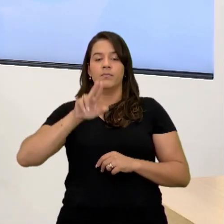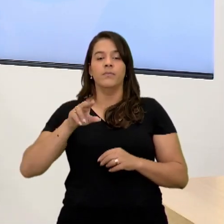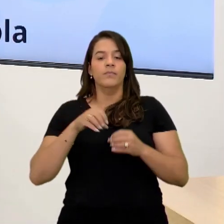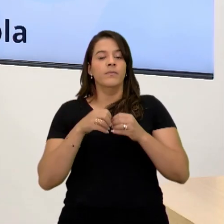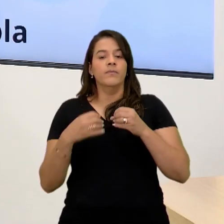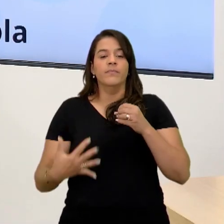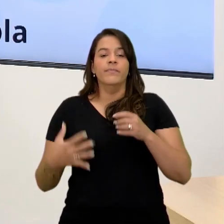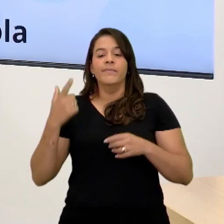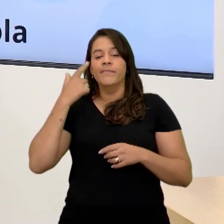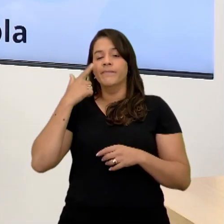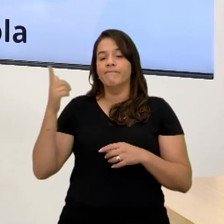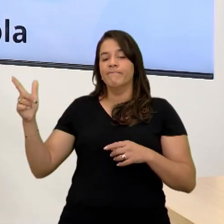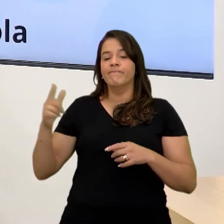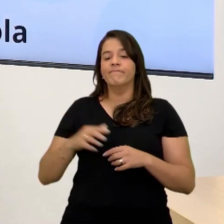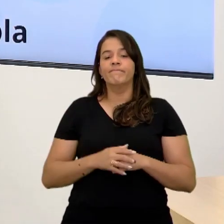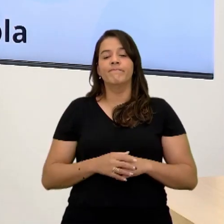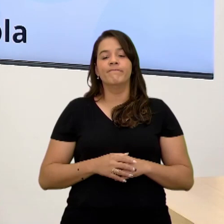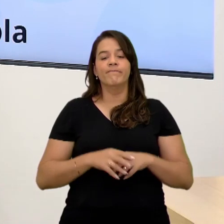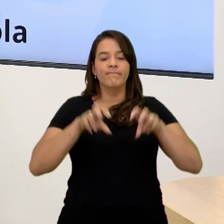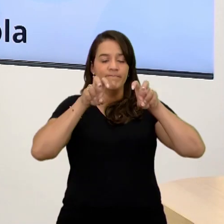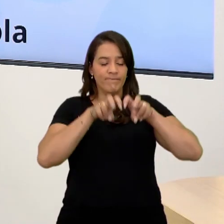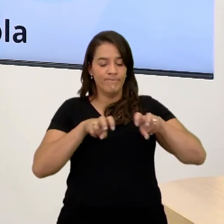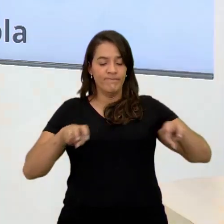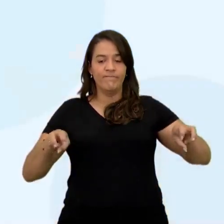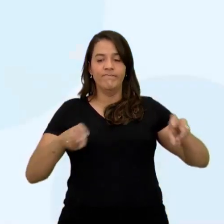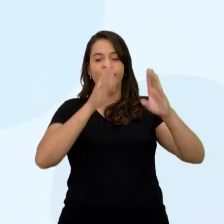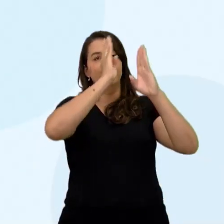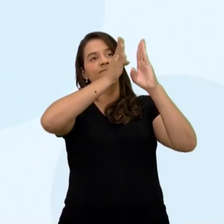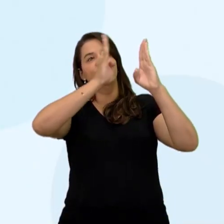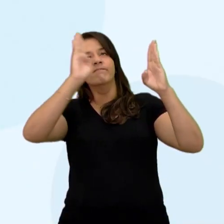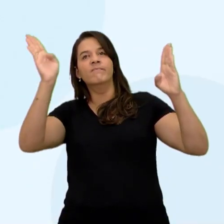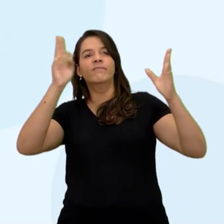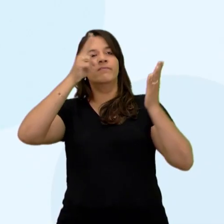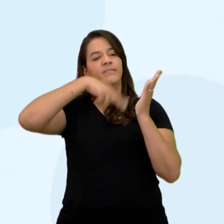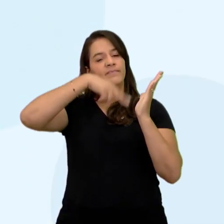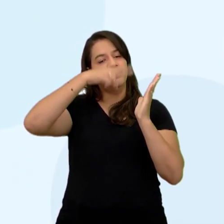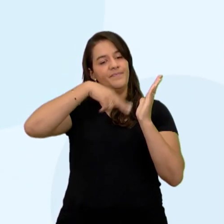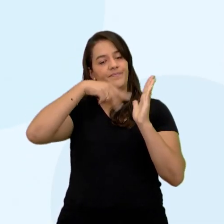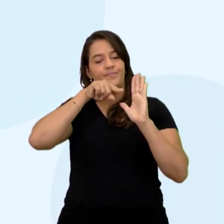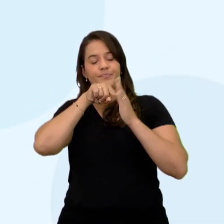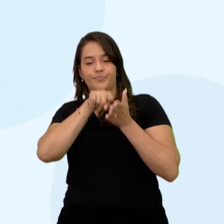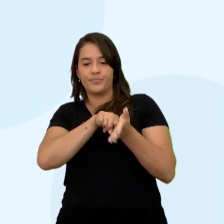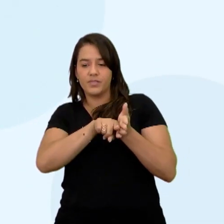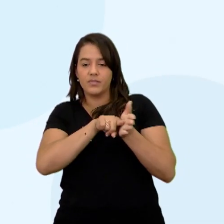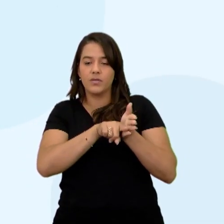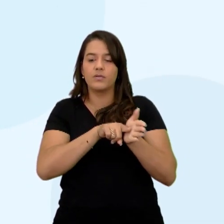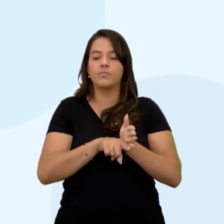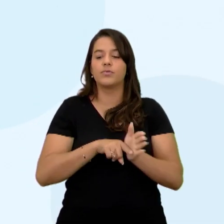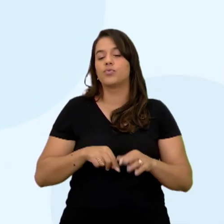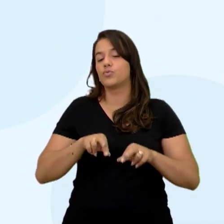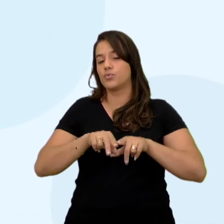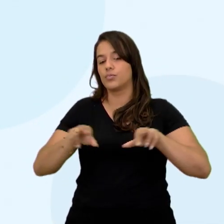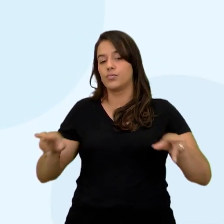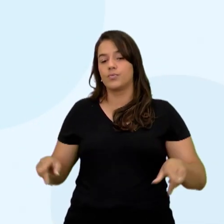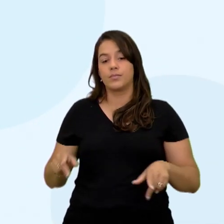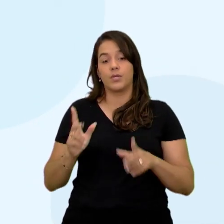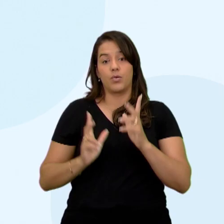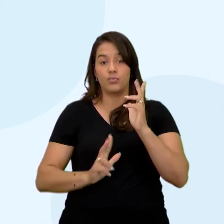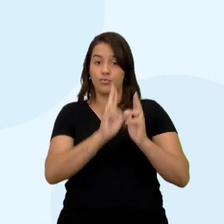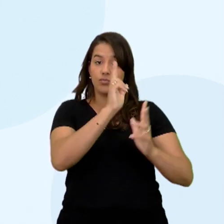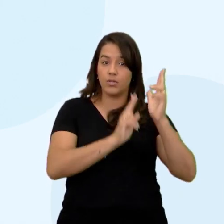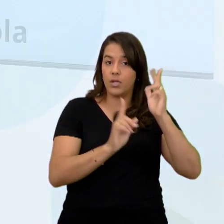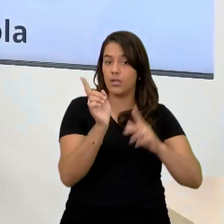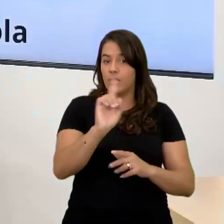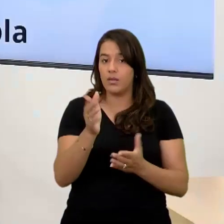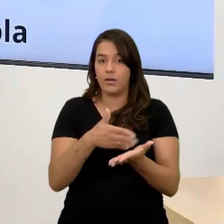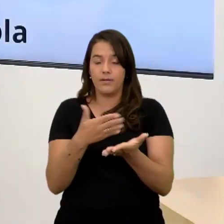os murais. Sala de leitura da escola, tá bom, gente? Para poder fazer pesquisa, para poder fazer recorte, não dos livros que estão lá, pelo amor,